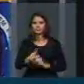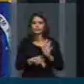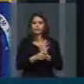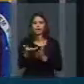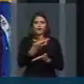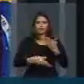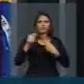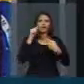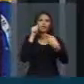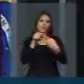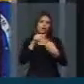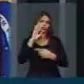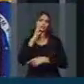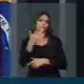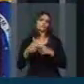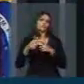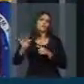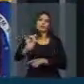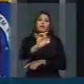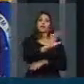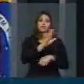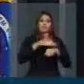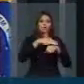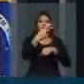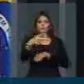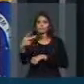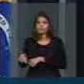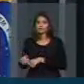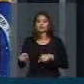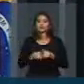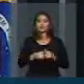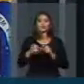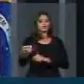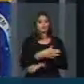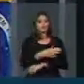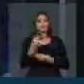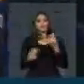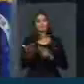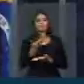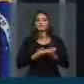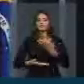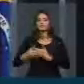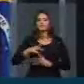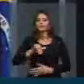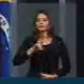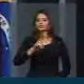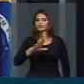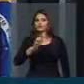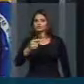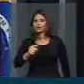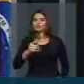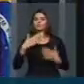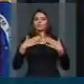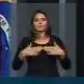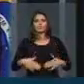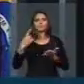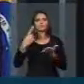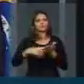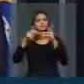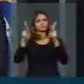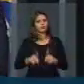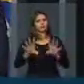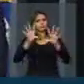meios adequados à resolução dos conflitos, traz novos contornos para a mediação, para a conciliação, para que ela